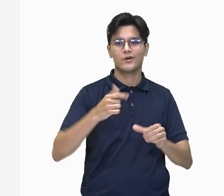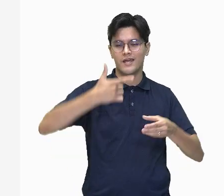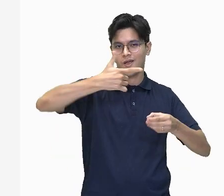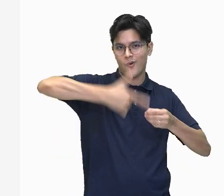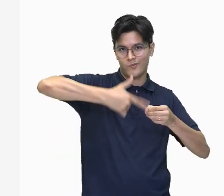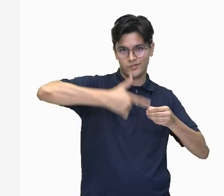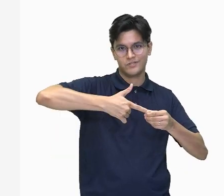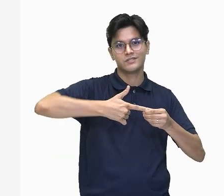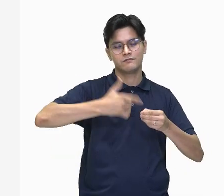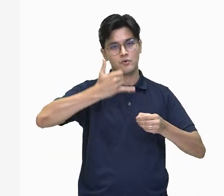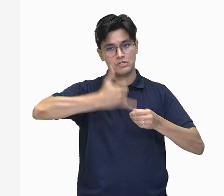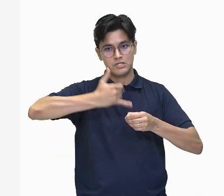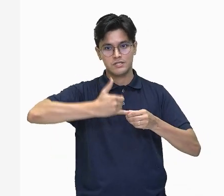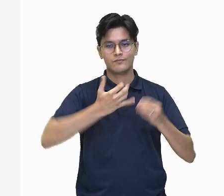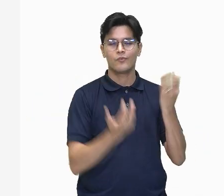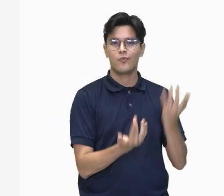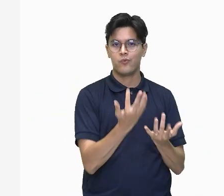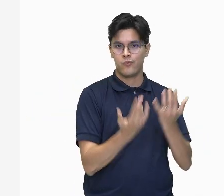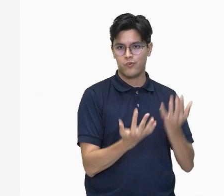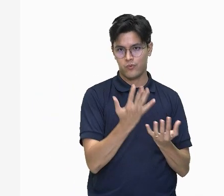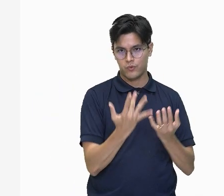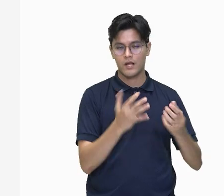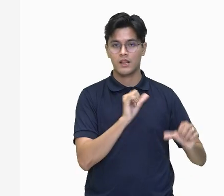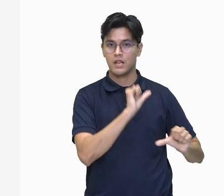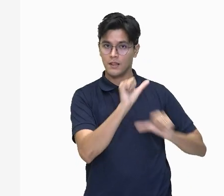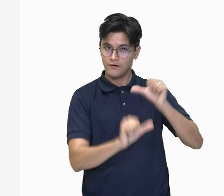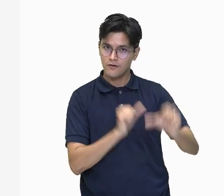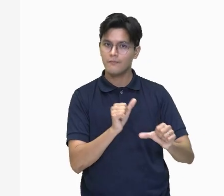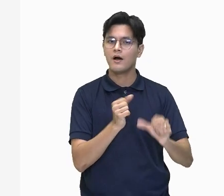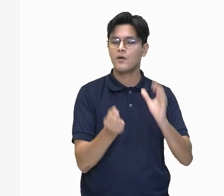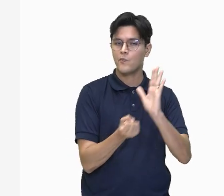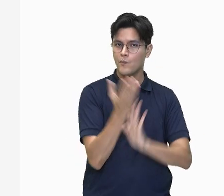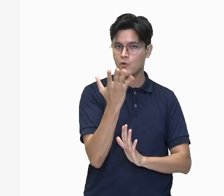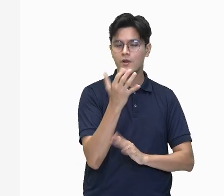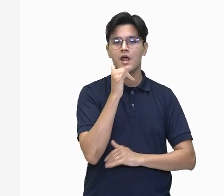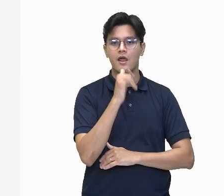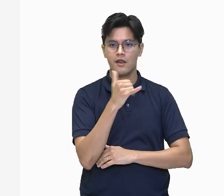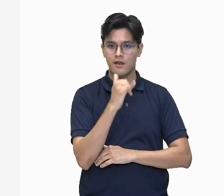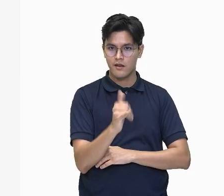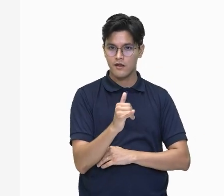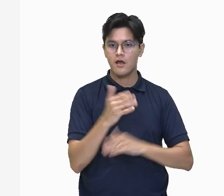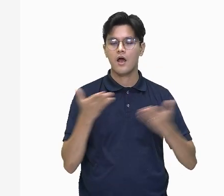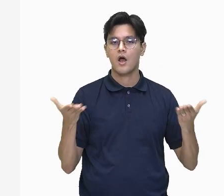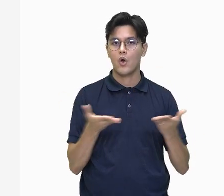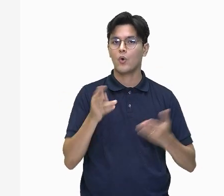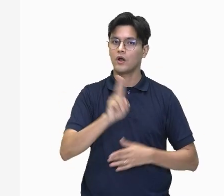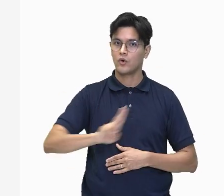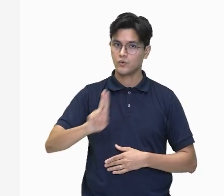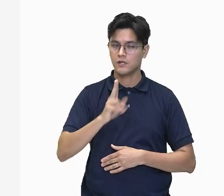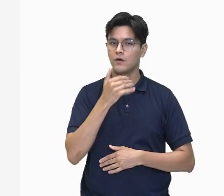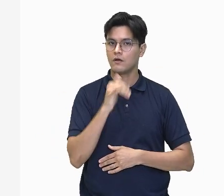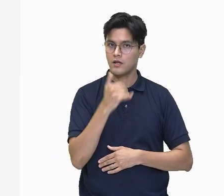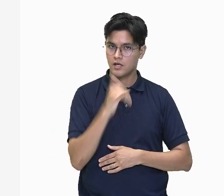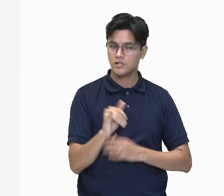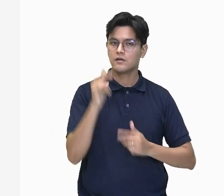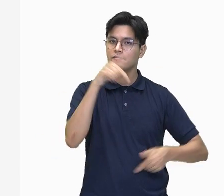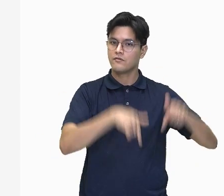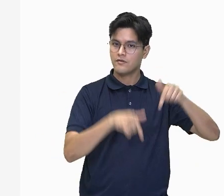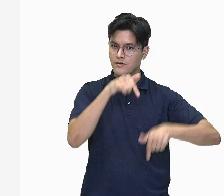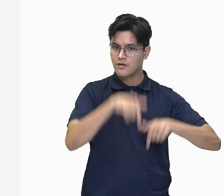eram transformados em energia, certo? Então, agora era utilizada energia química para